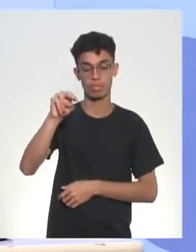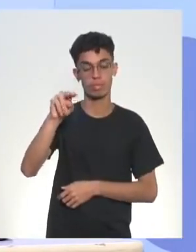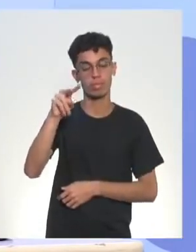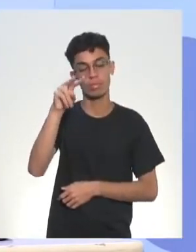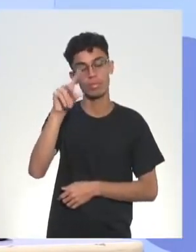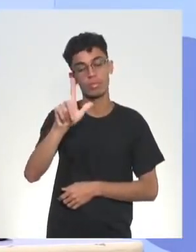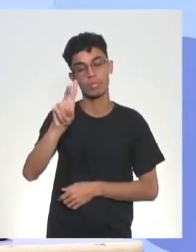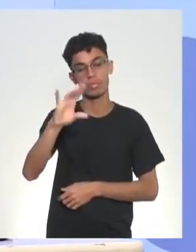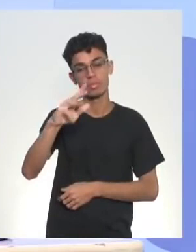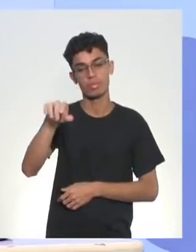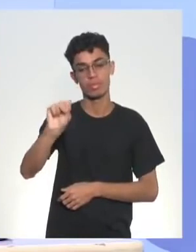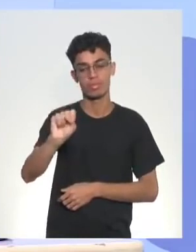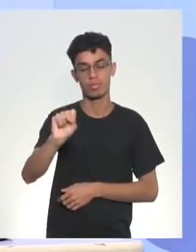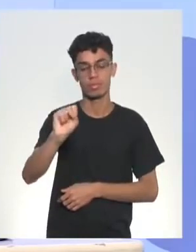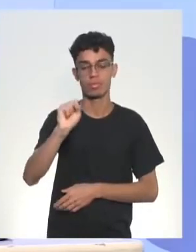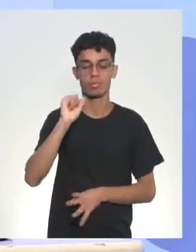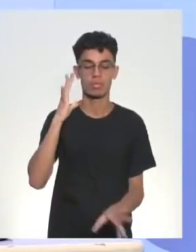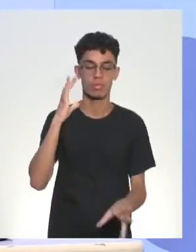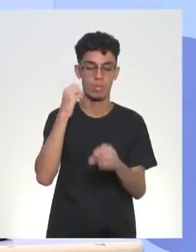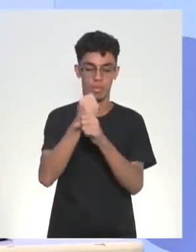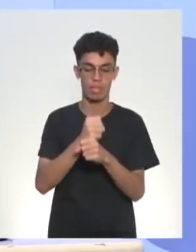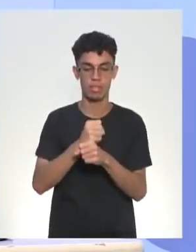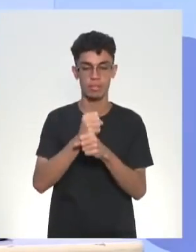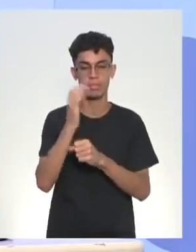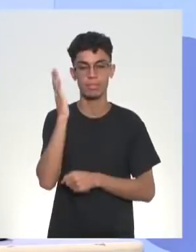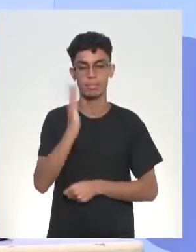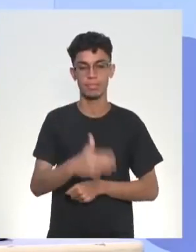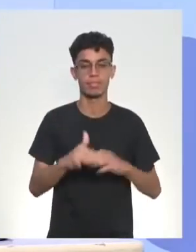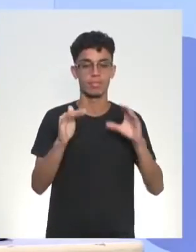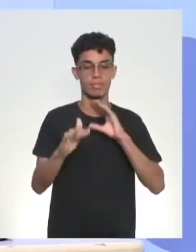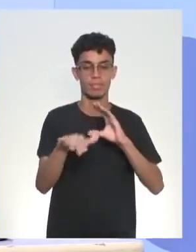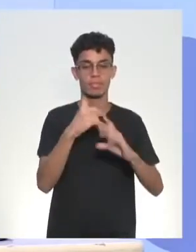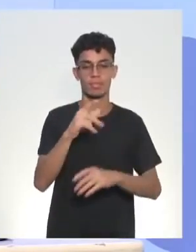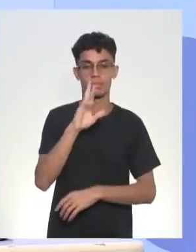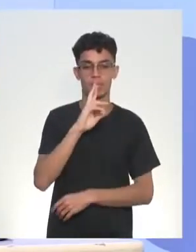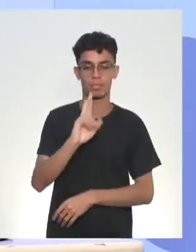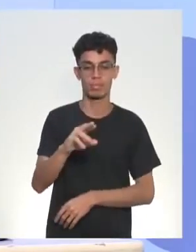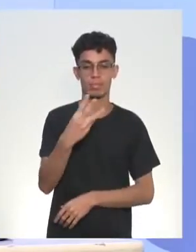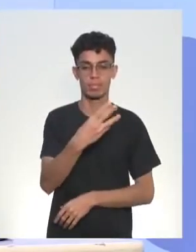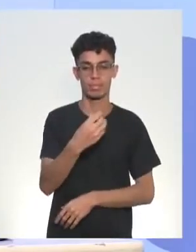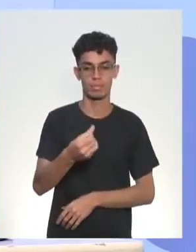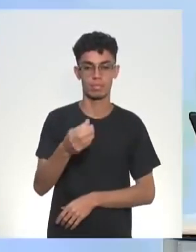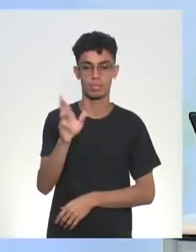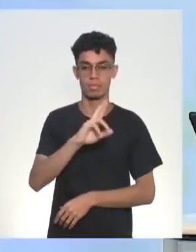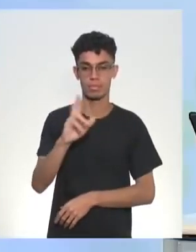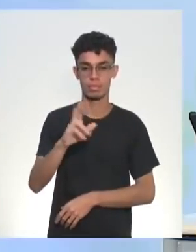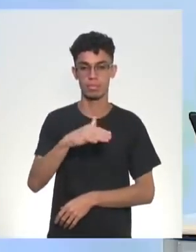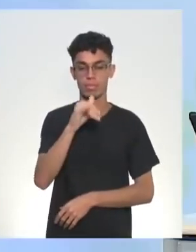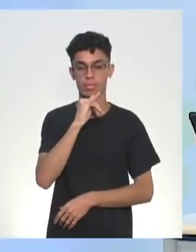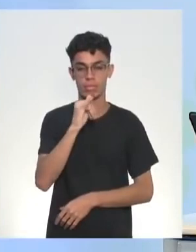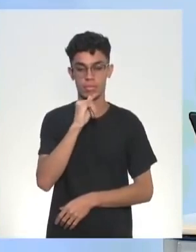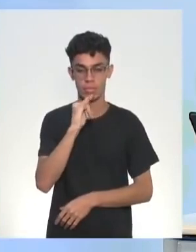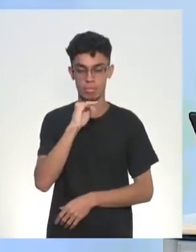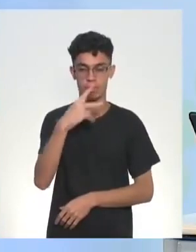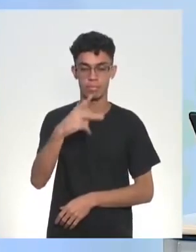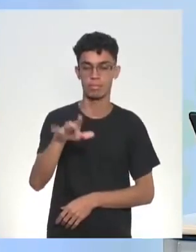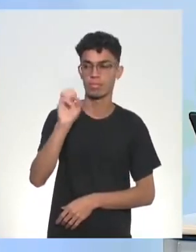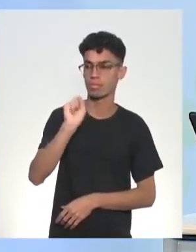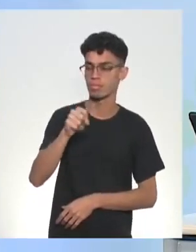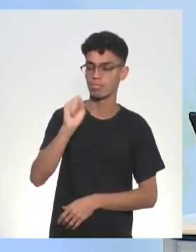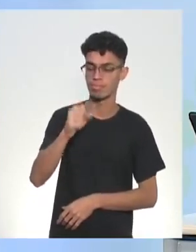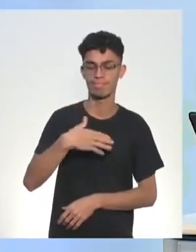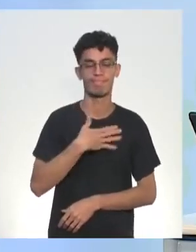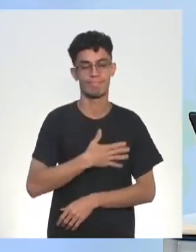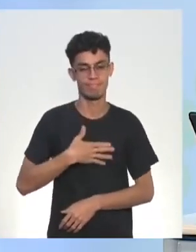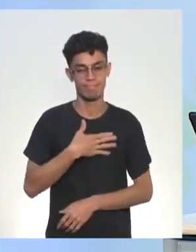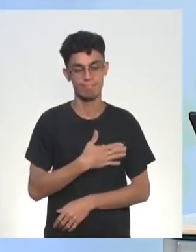enquanto você estava fazendo a continha, já mandaram aqui no chat a resposta dos R$ 36. Do meu exemplo? Do seu exemplo. Ah, gostei de